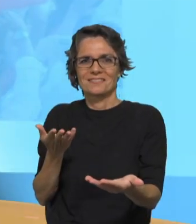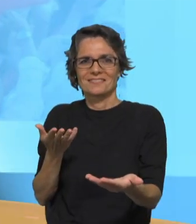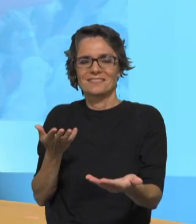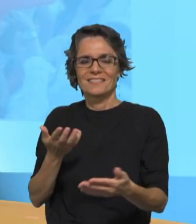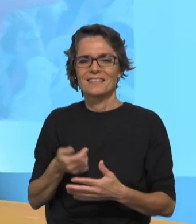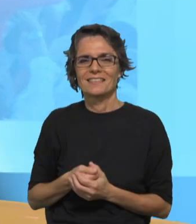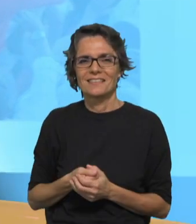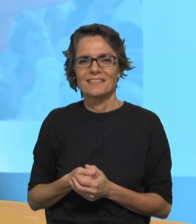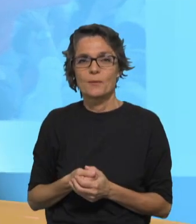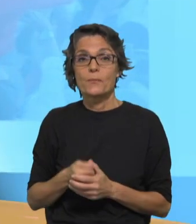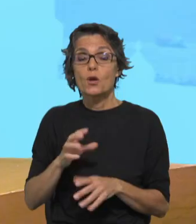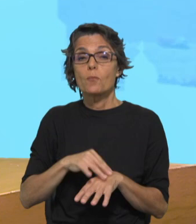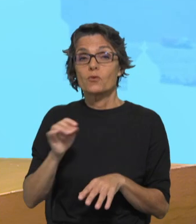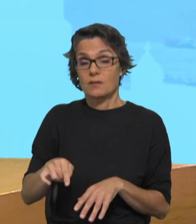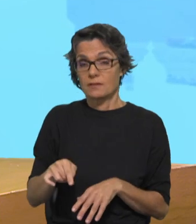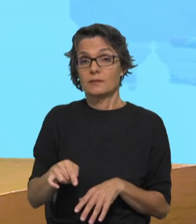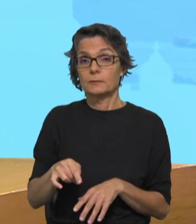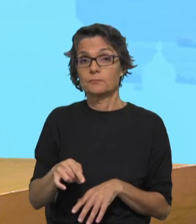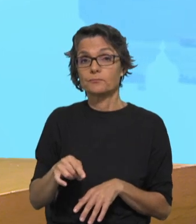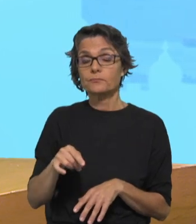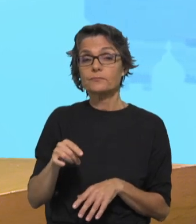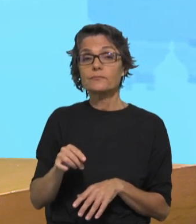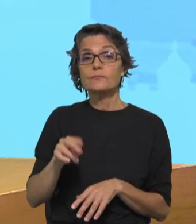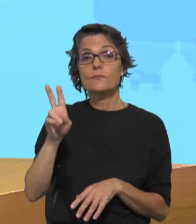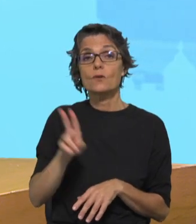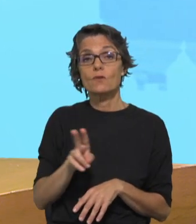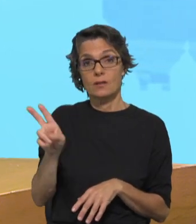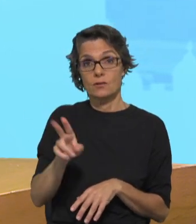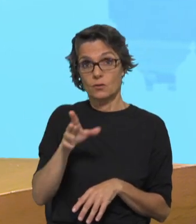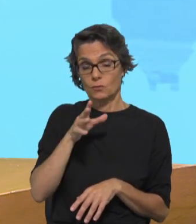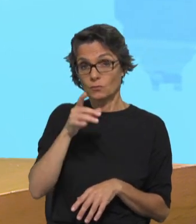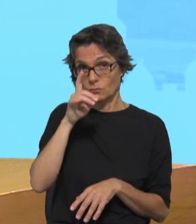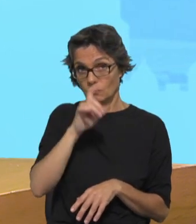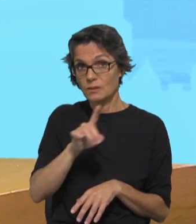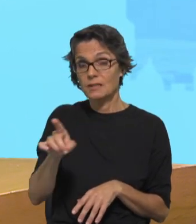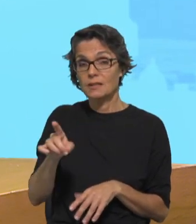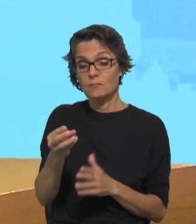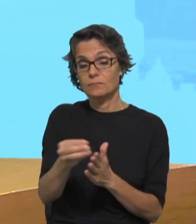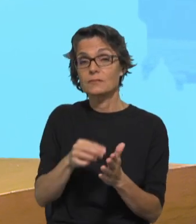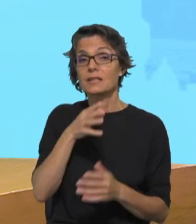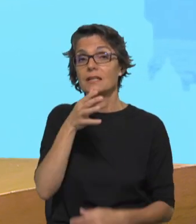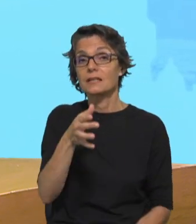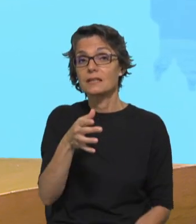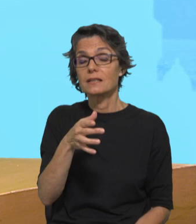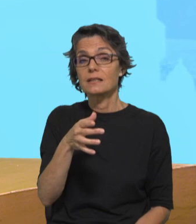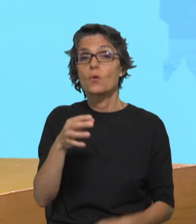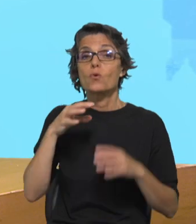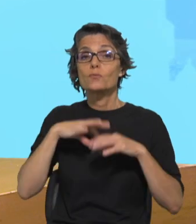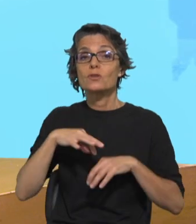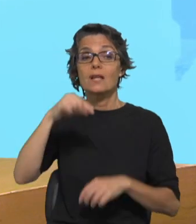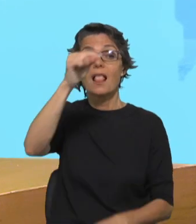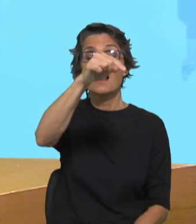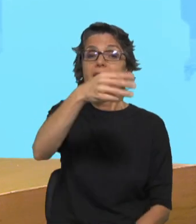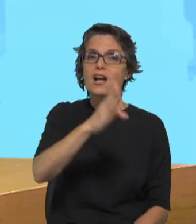isso que o Vaticano II lembra isto, dizendo o Espírito Santo antecipa-se visivelmente à ação apostólica. Um